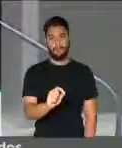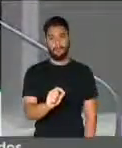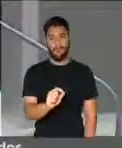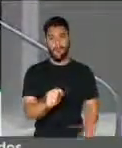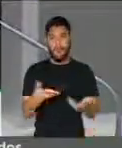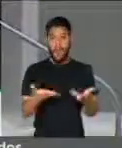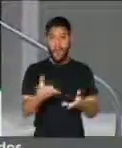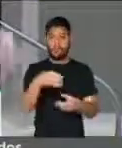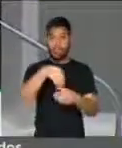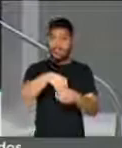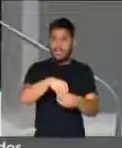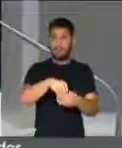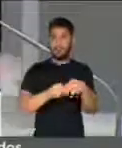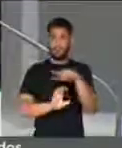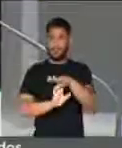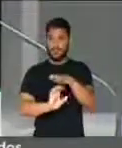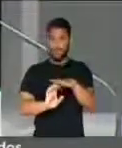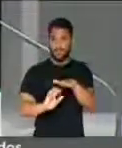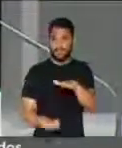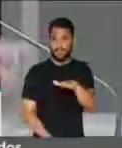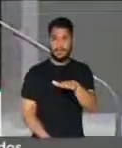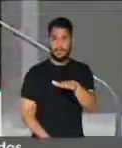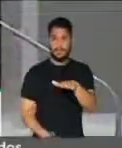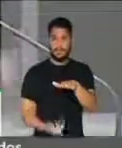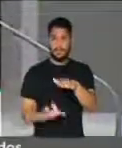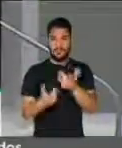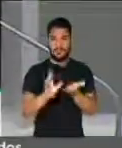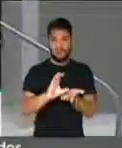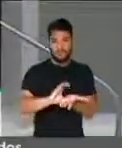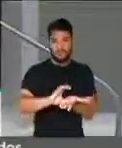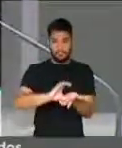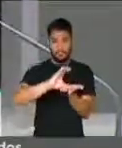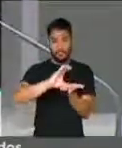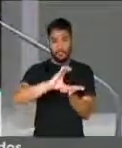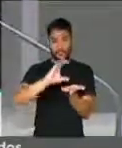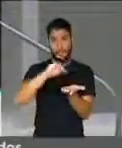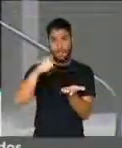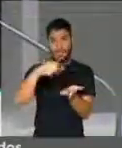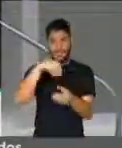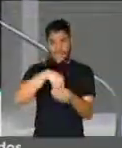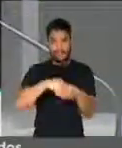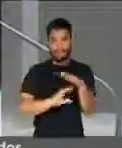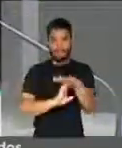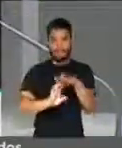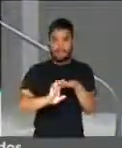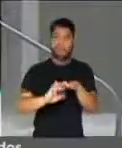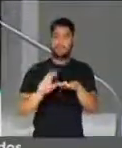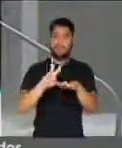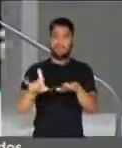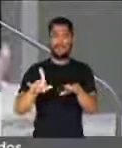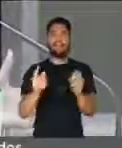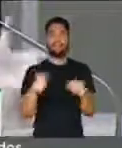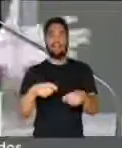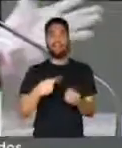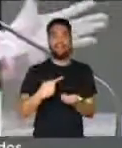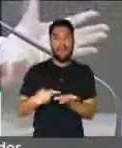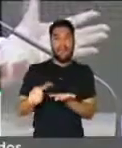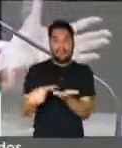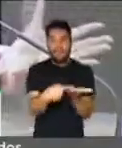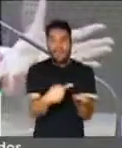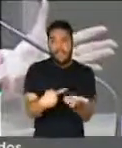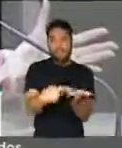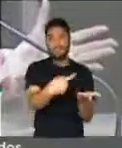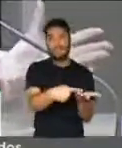de empresa hoje vai ter um poder de negociação superior ao